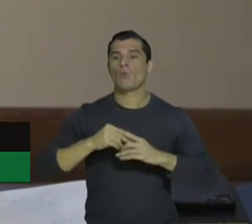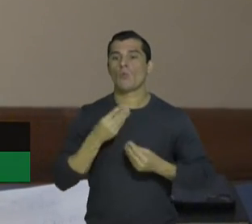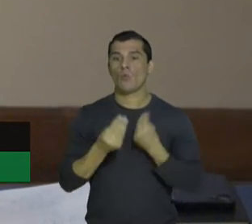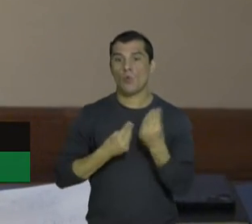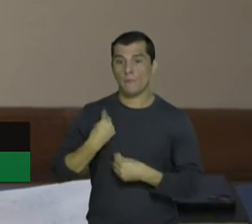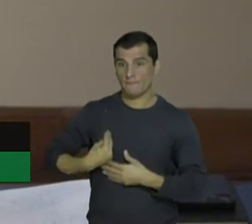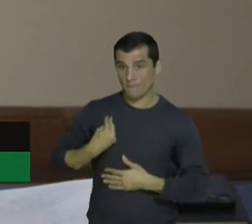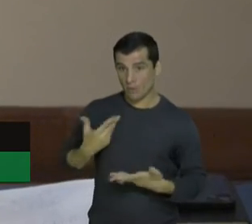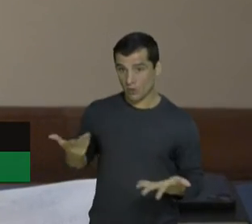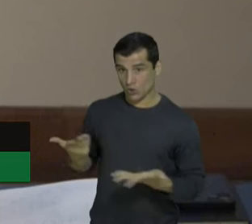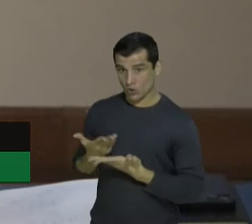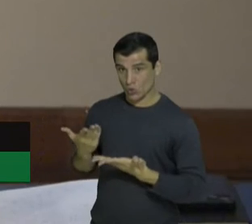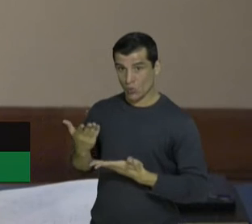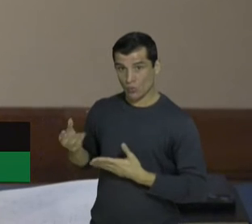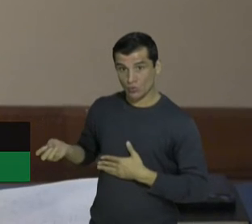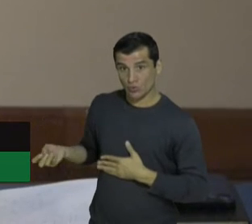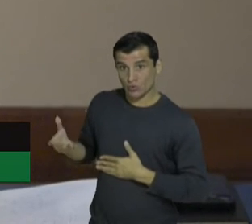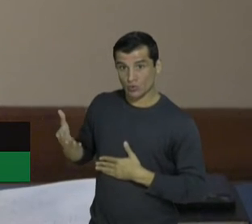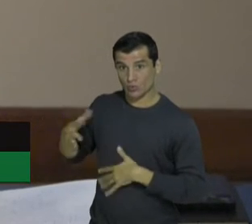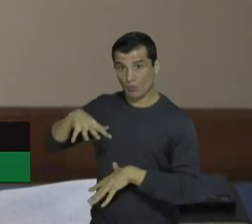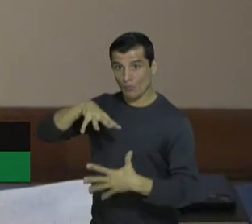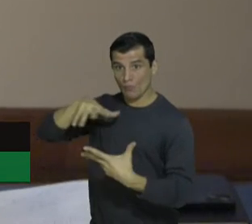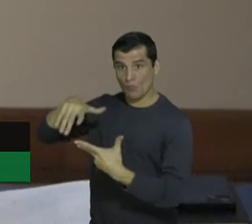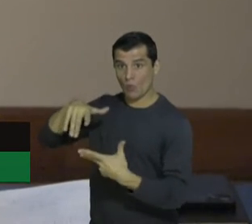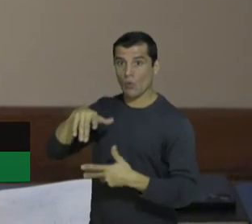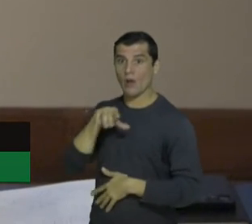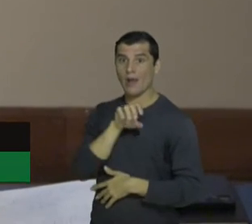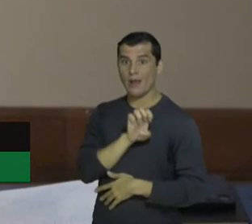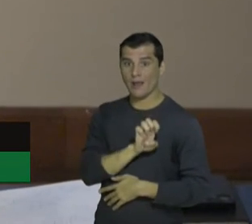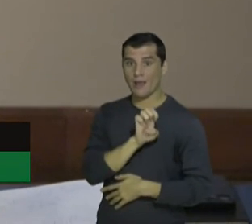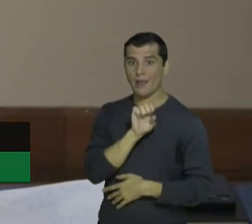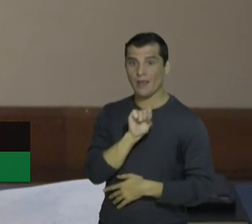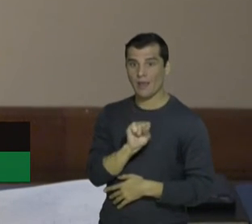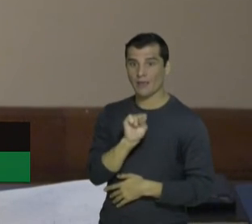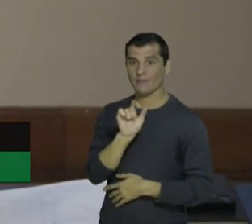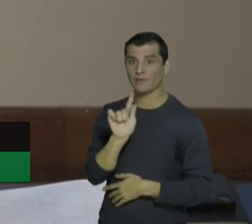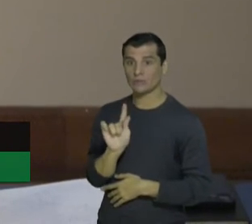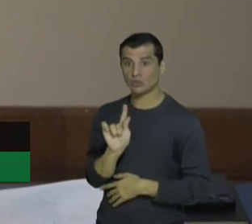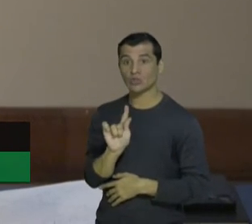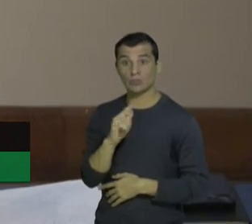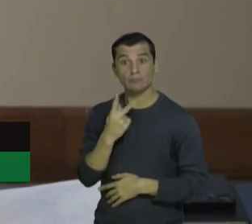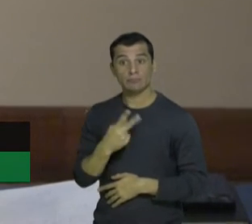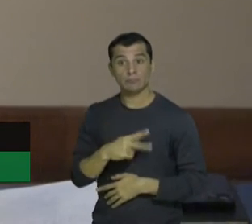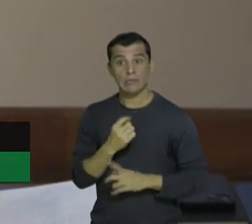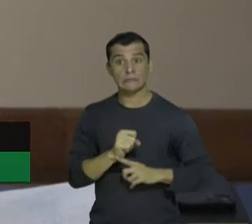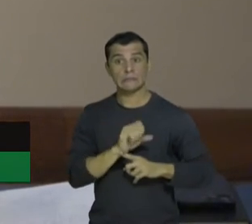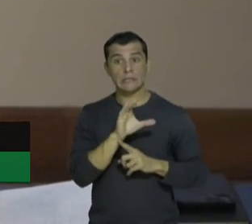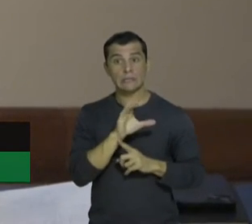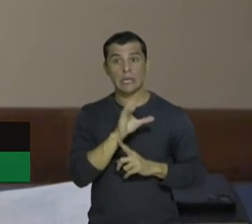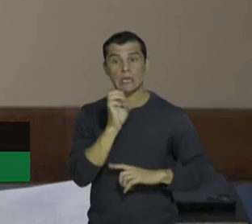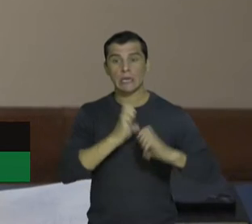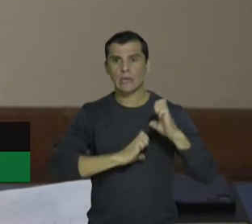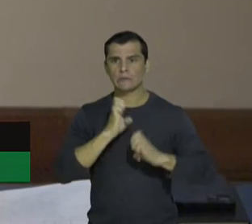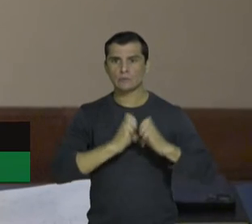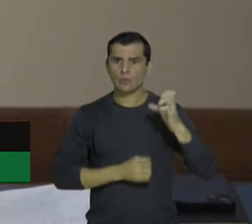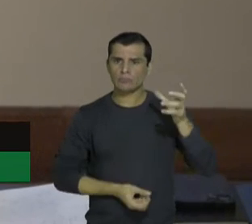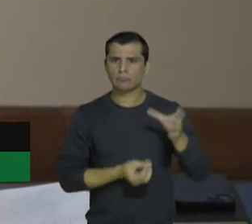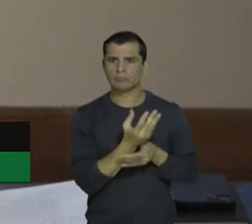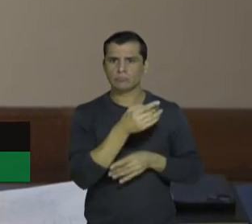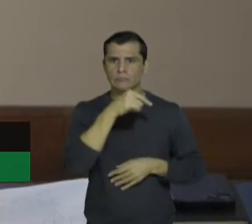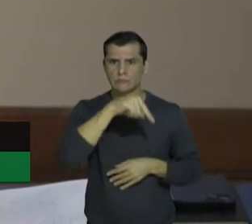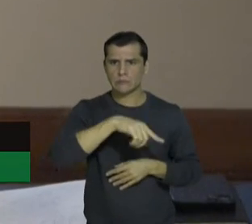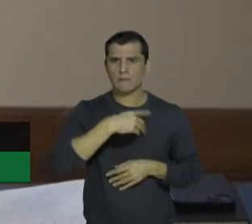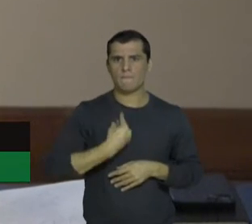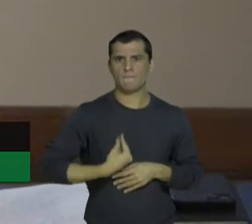mundo moderno esg desde a sua origem o industrial de Santa Catarina é Industrial nascido aqui e que tem a sua